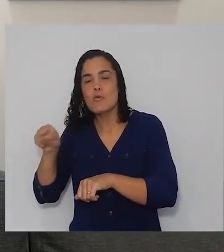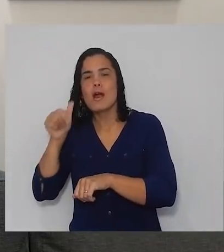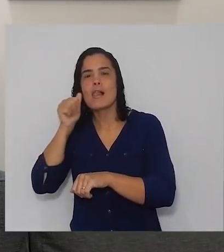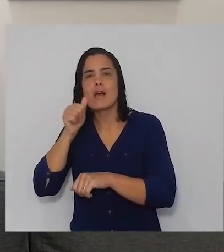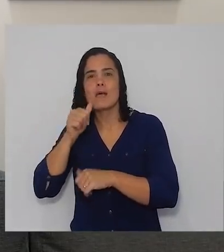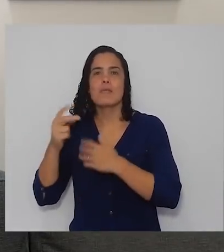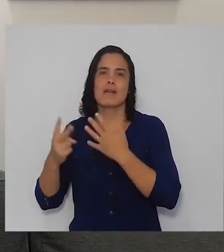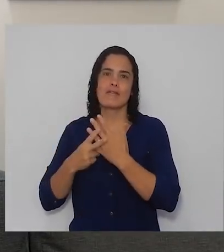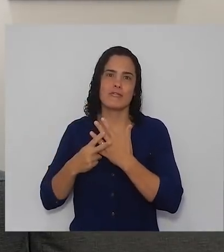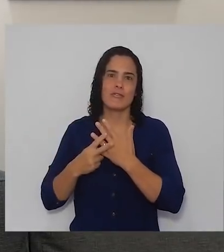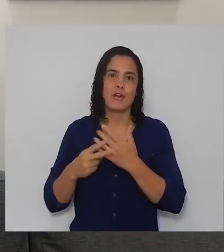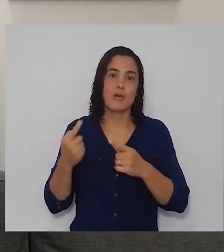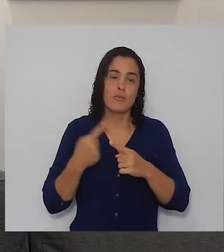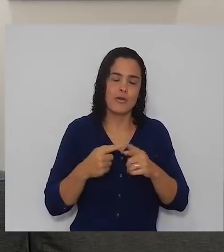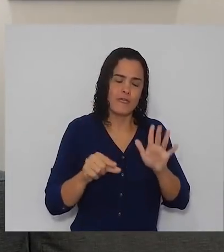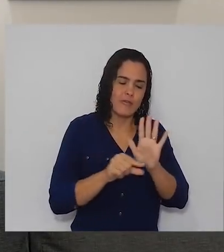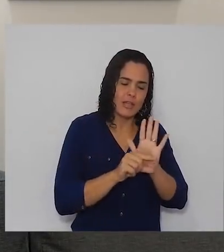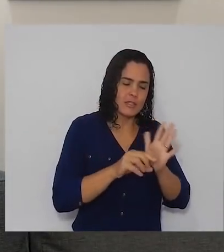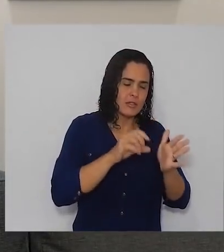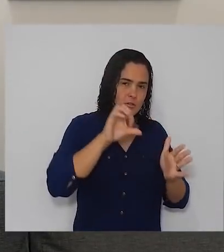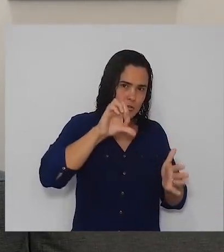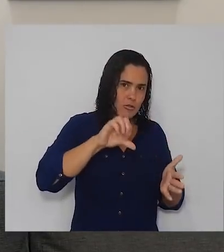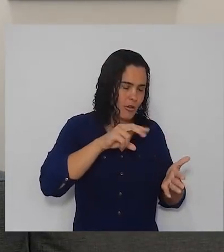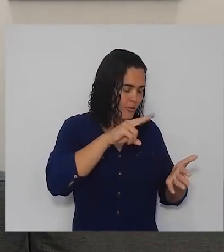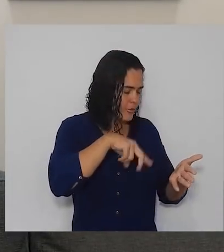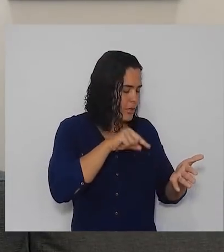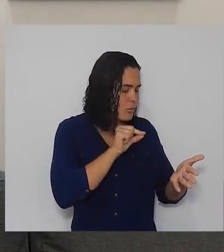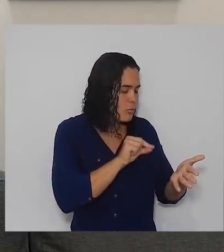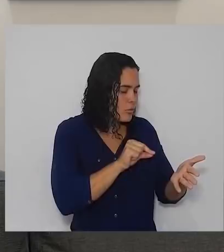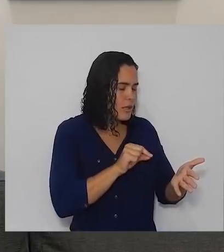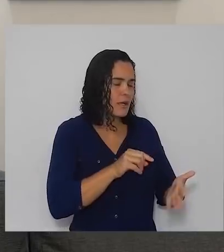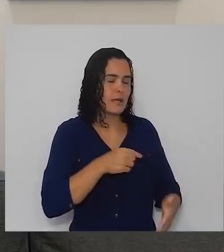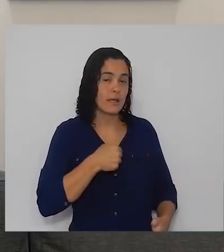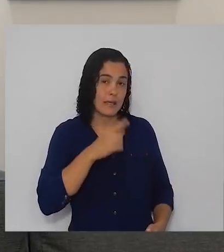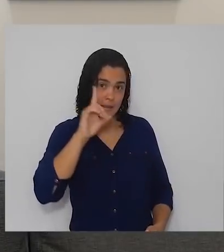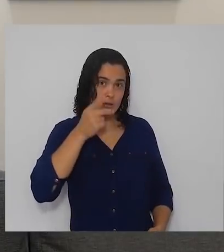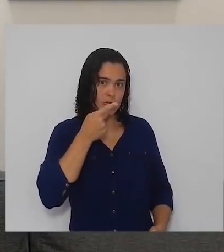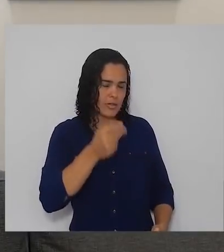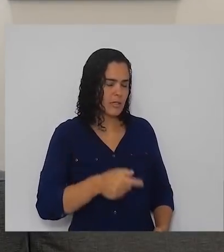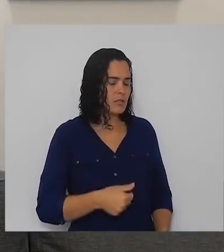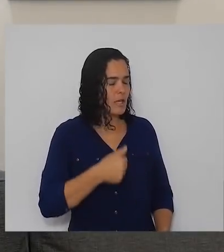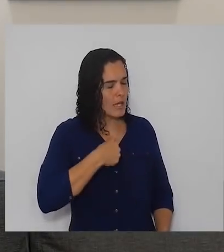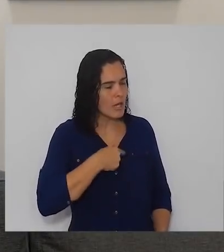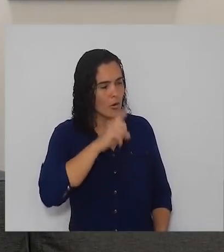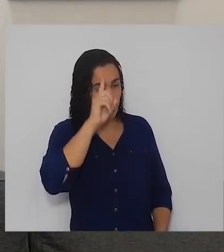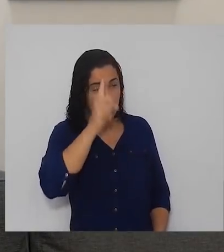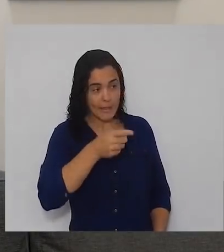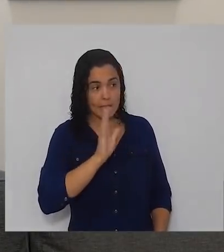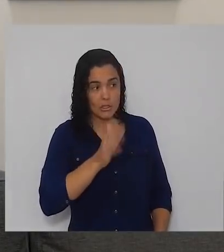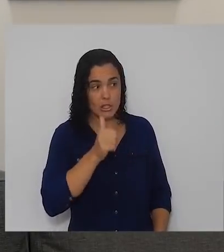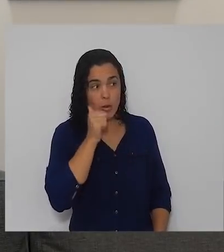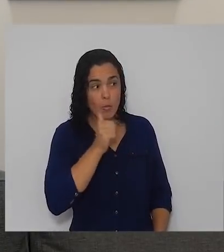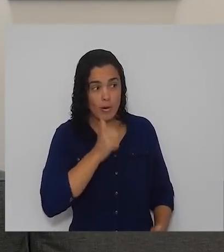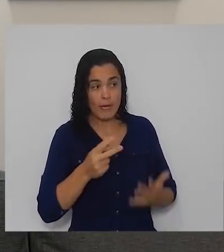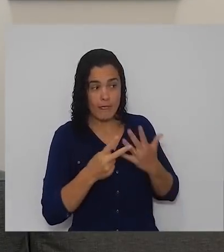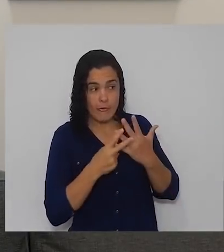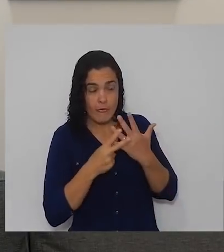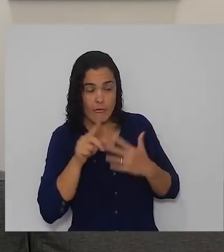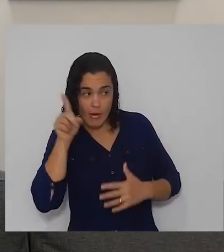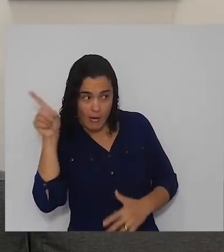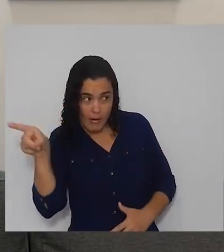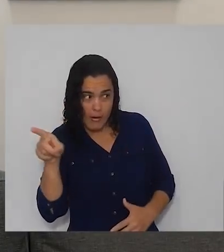ela. Versículo 9, ele diz assim, eu ordenei a uma viúva que dê comida para